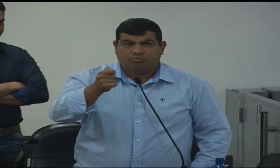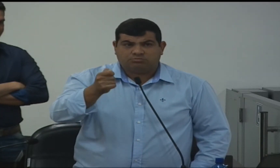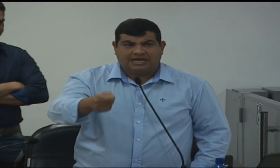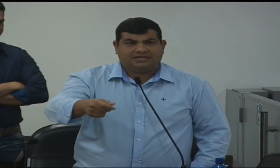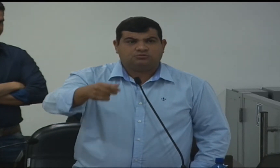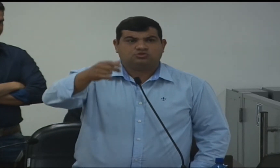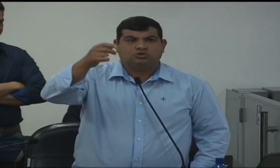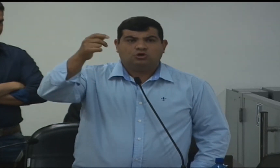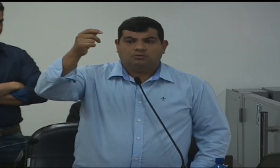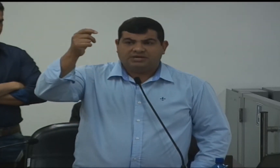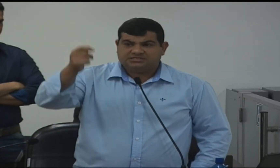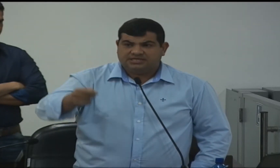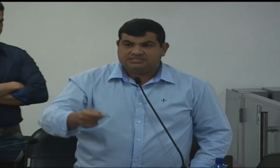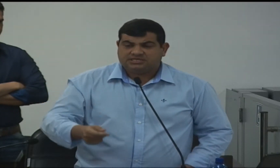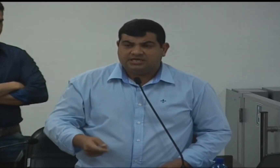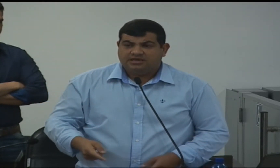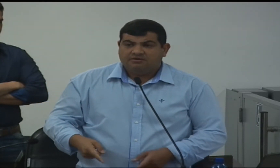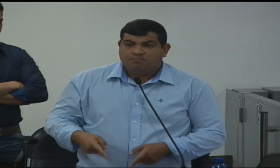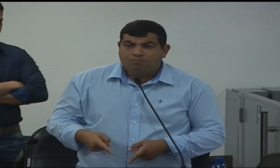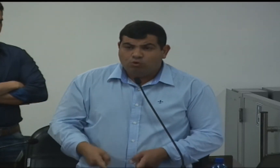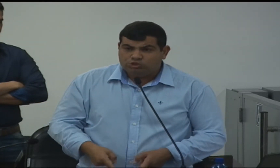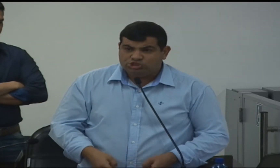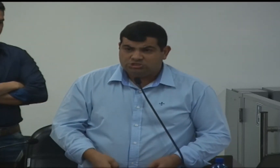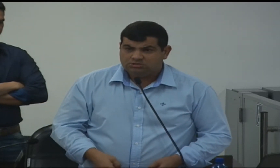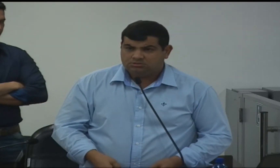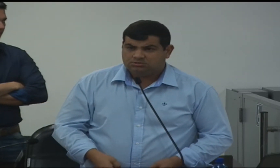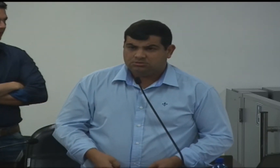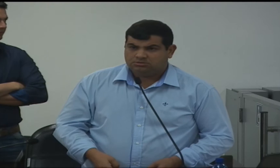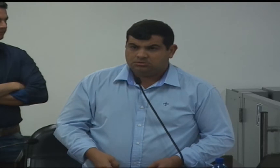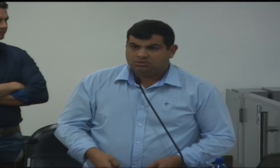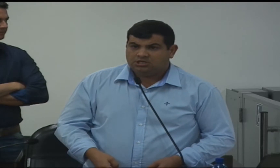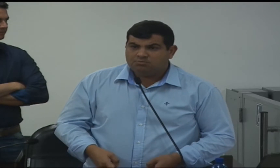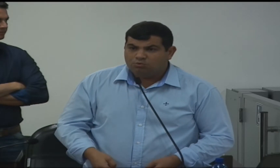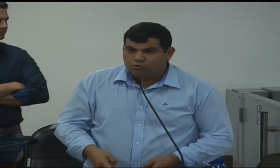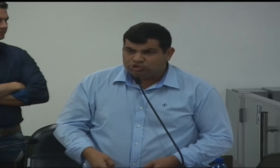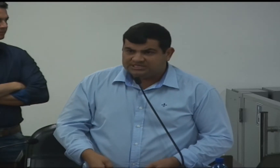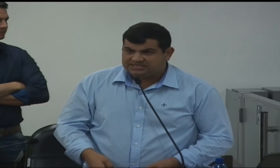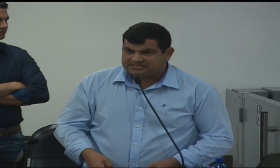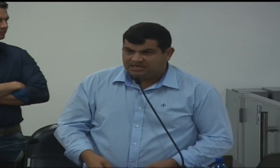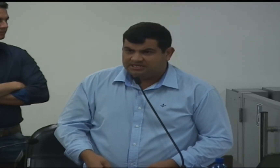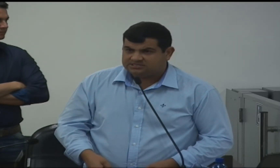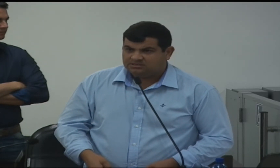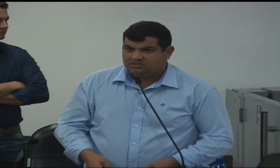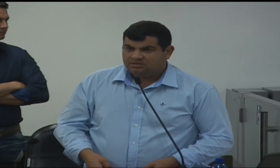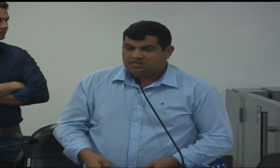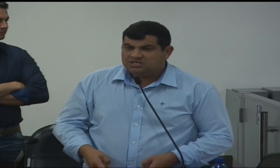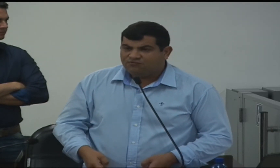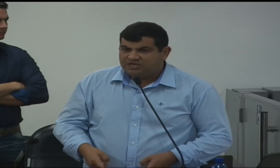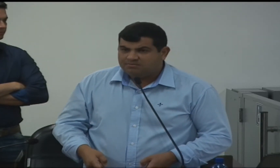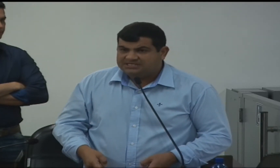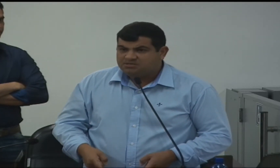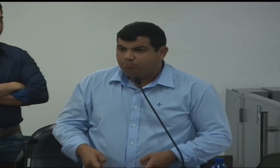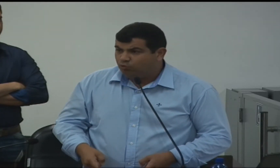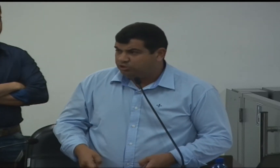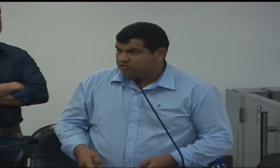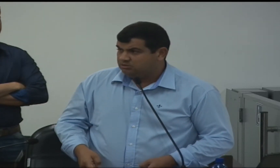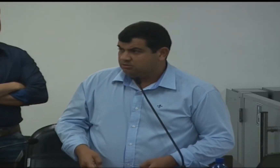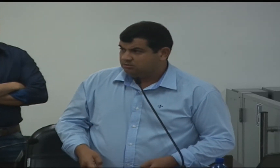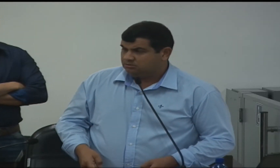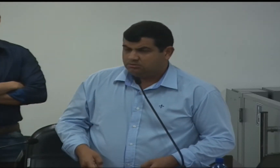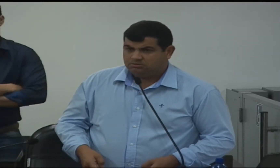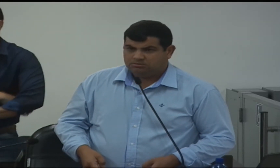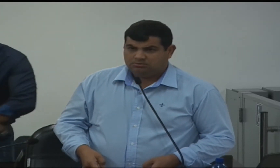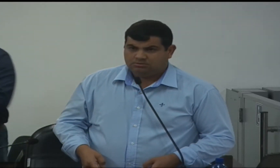elegendo deputados, presidentes, que mude essas leis, que não fique mais